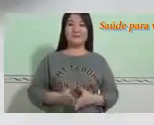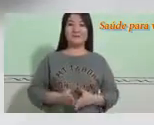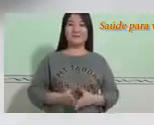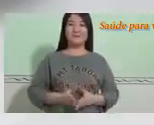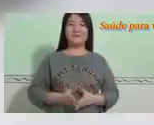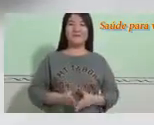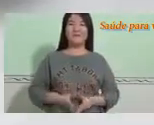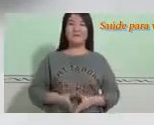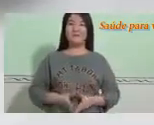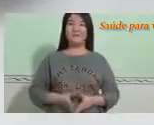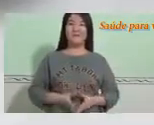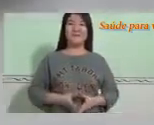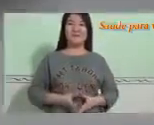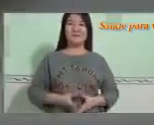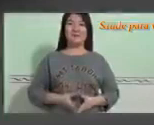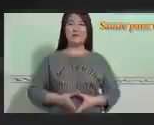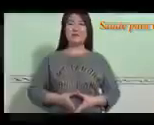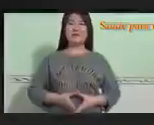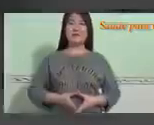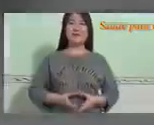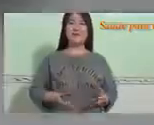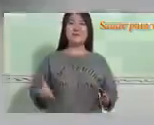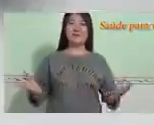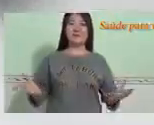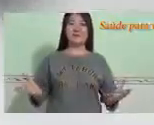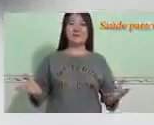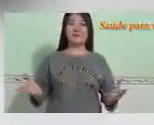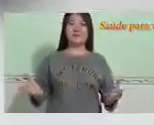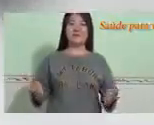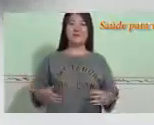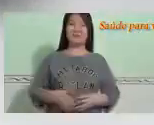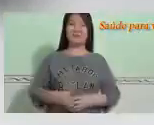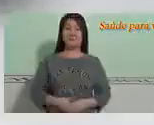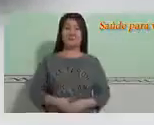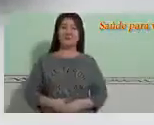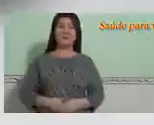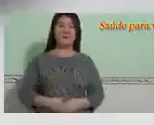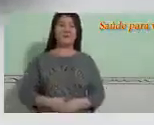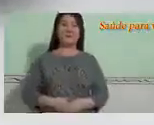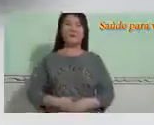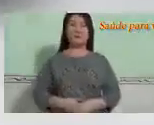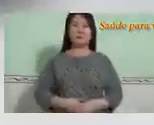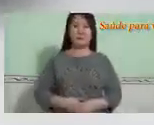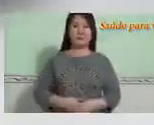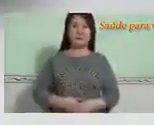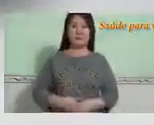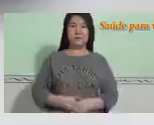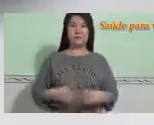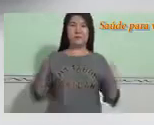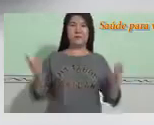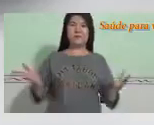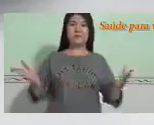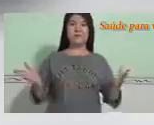O de pó de guaraná ajuda a reduzir o peso por ser rico em cafeína e antioxidantes que aceleram o metabolismo e favorecem